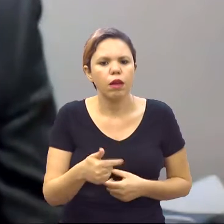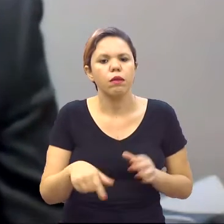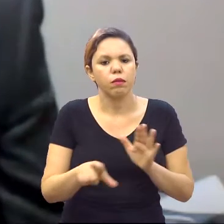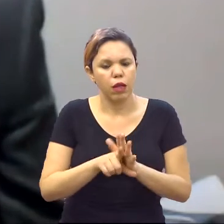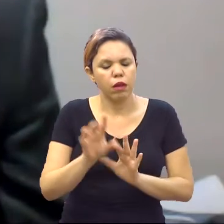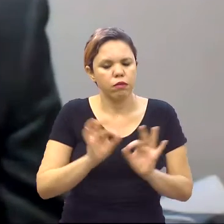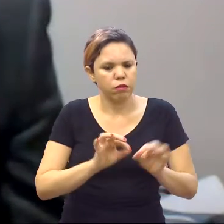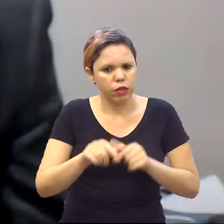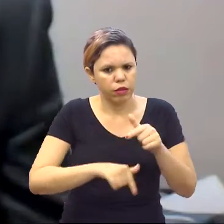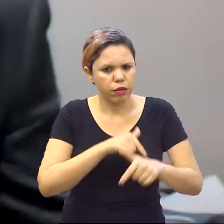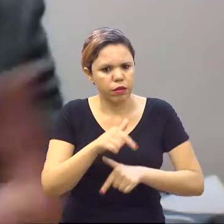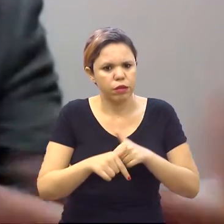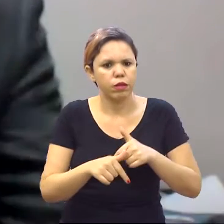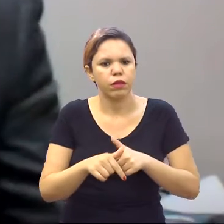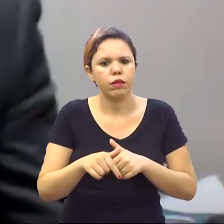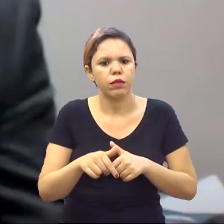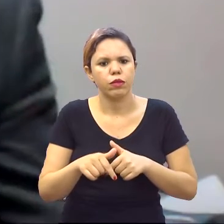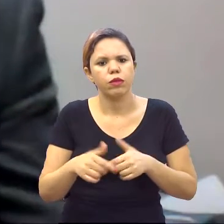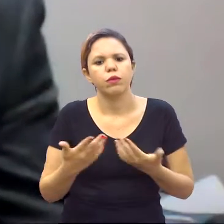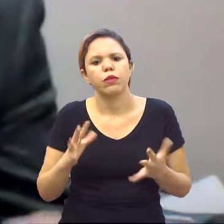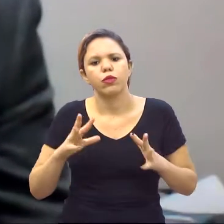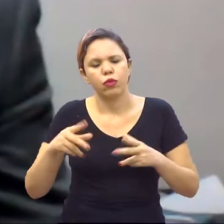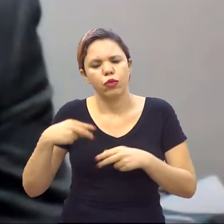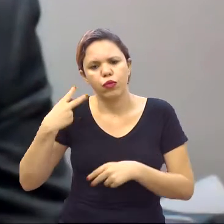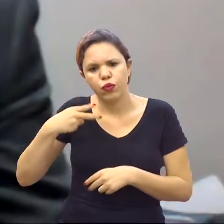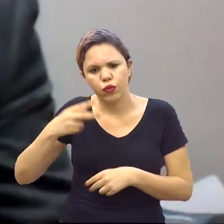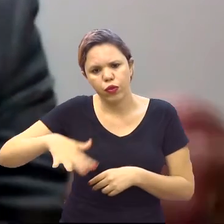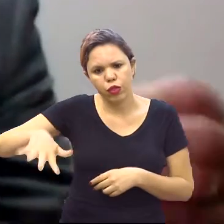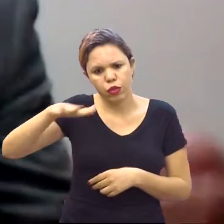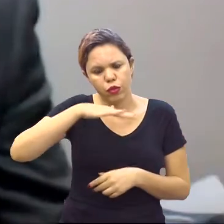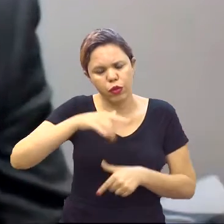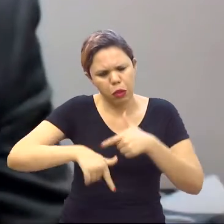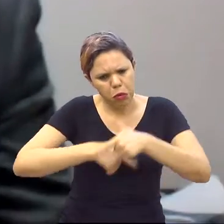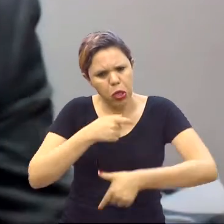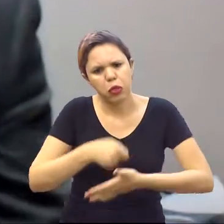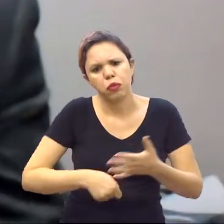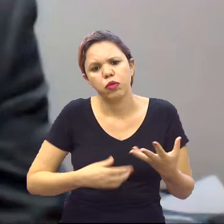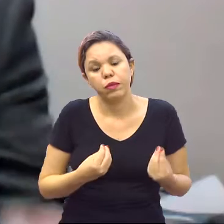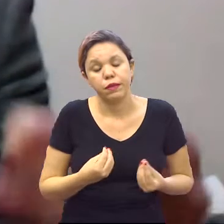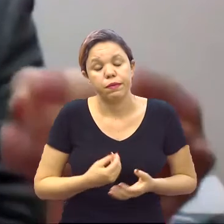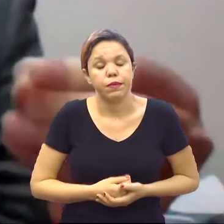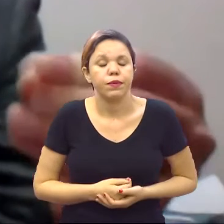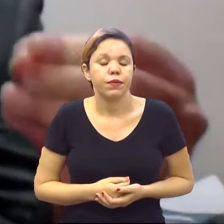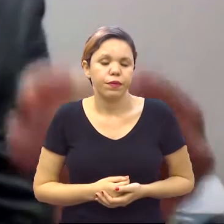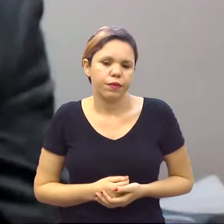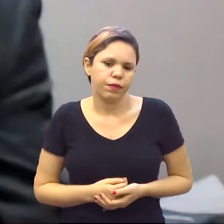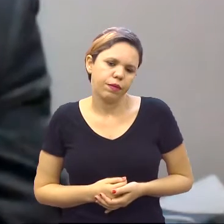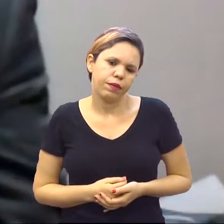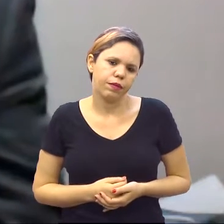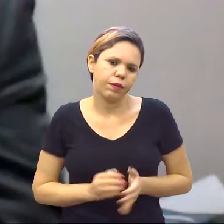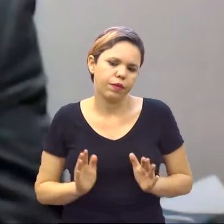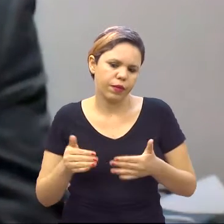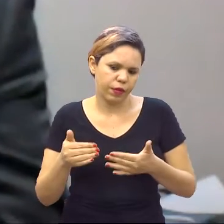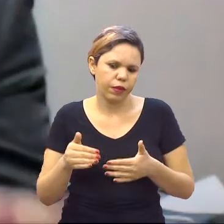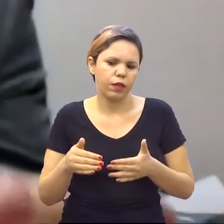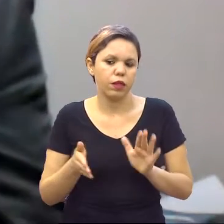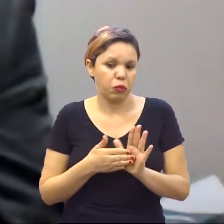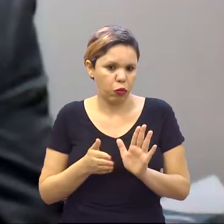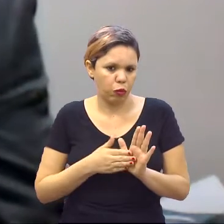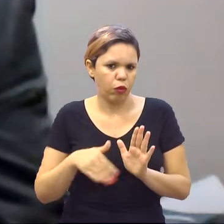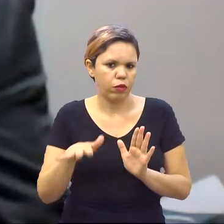muito bem trabalhadas pelos legisladores, os nossos vereadores trabalharam muito bem